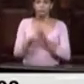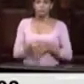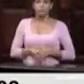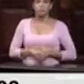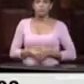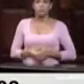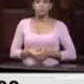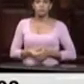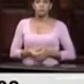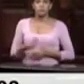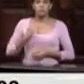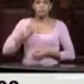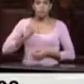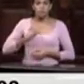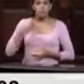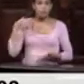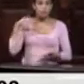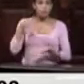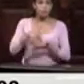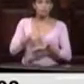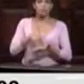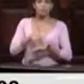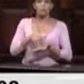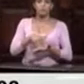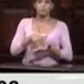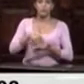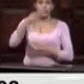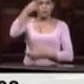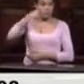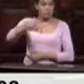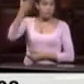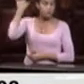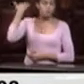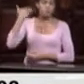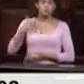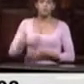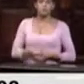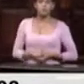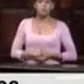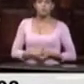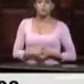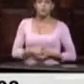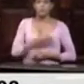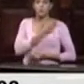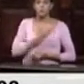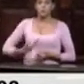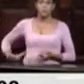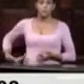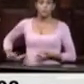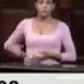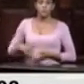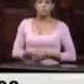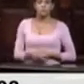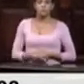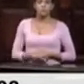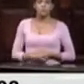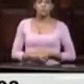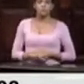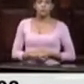vigiu até a semana passada, quando o governo